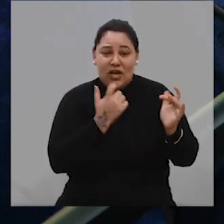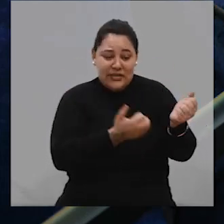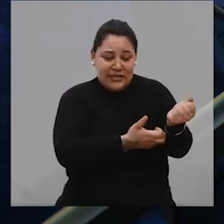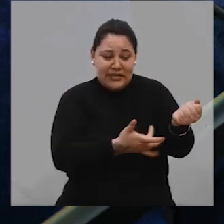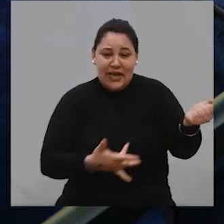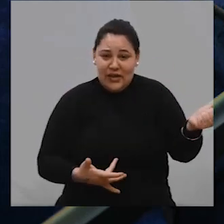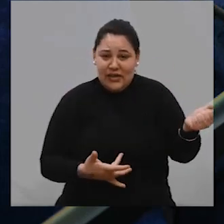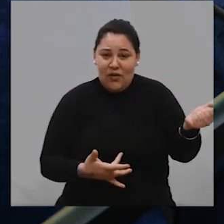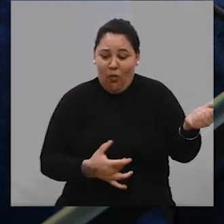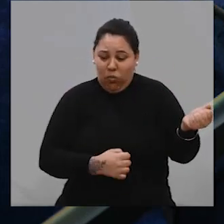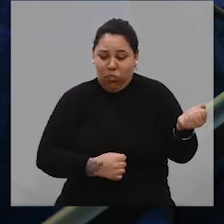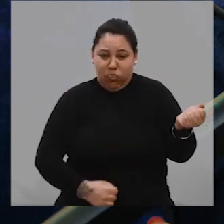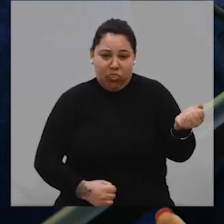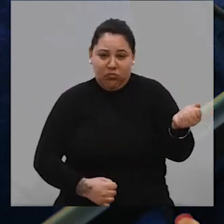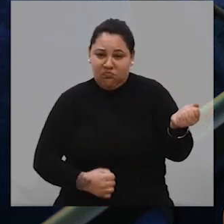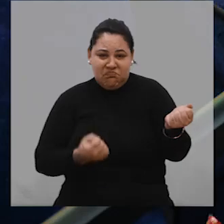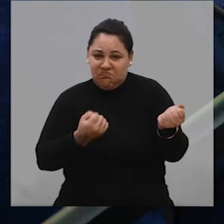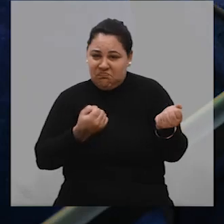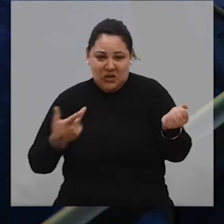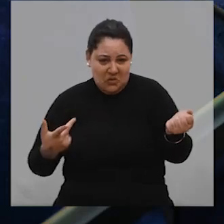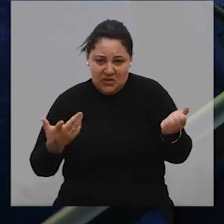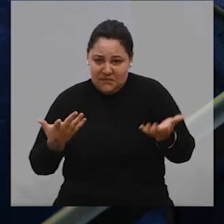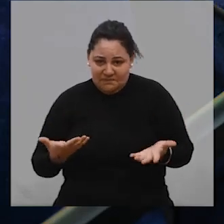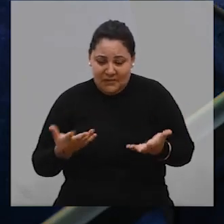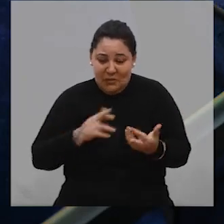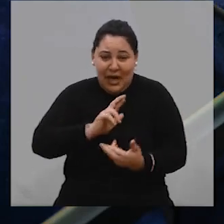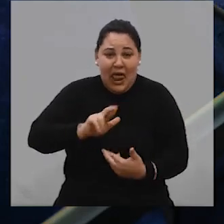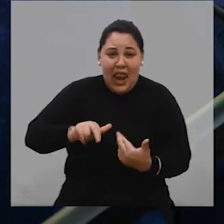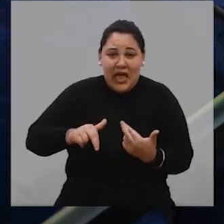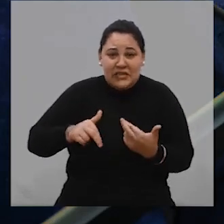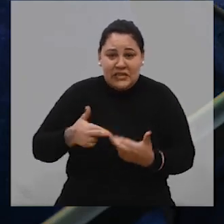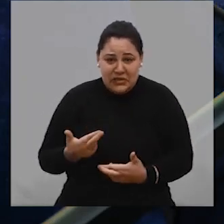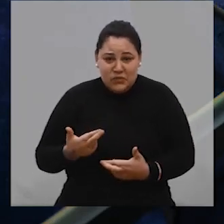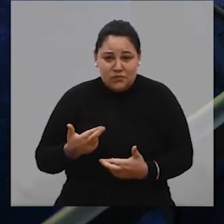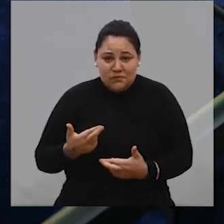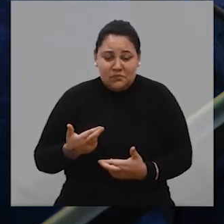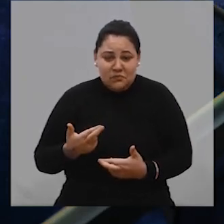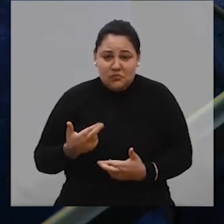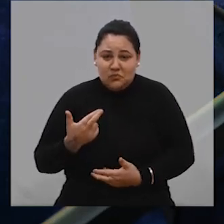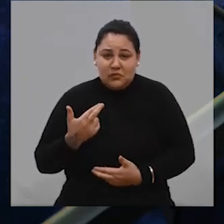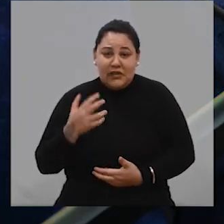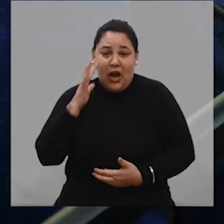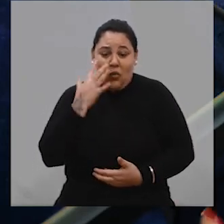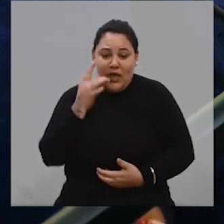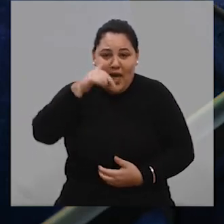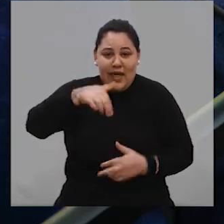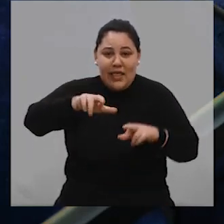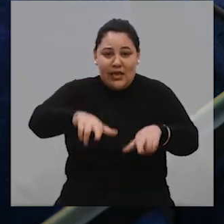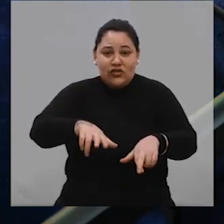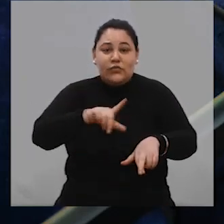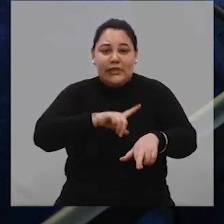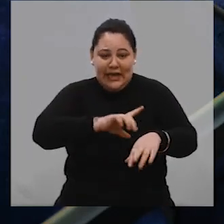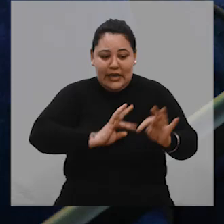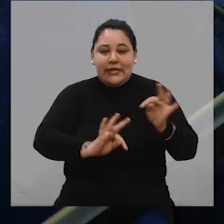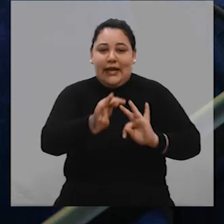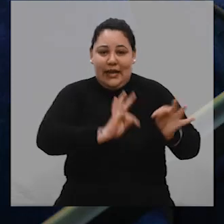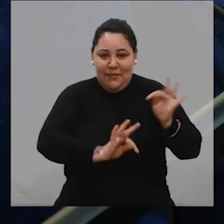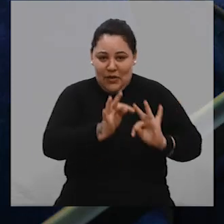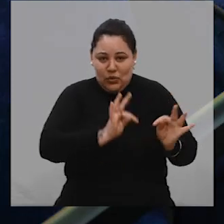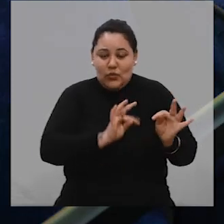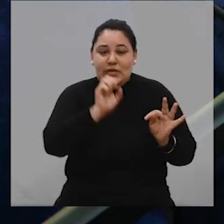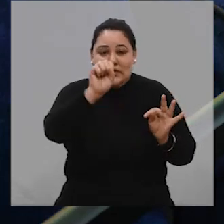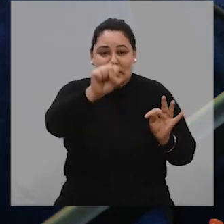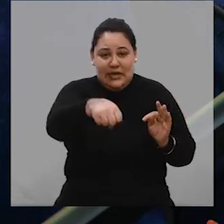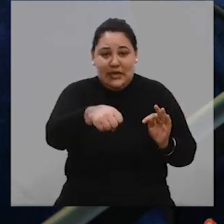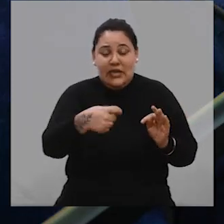ou secreções, né? Elas são extremamente prevalentes na nossa região, nós temos tratamento, né? E é